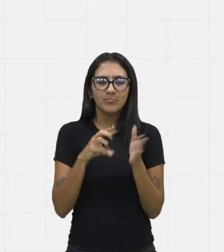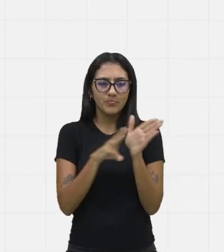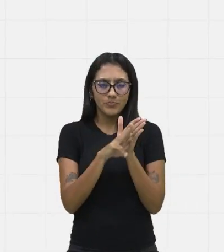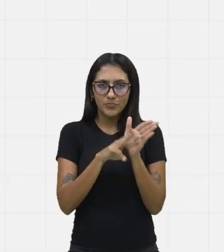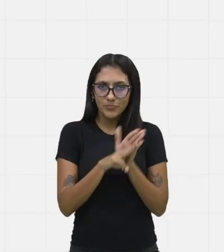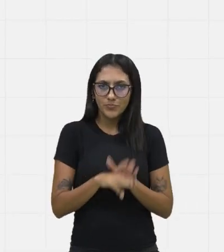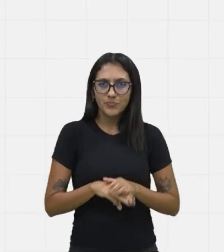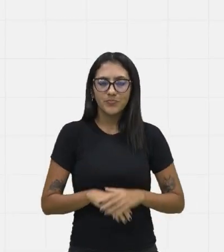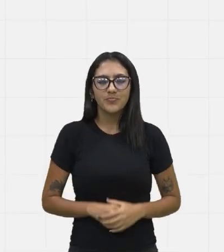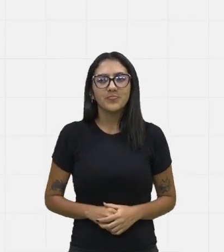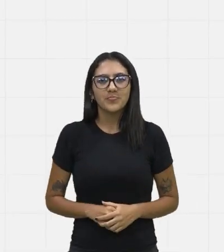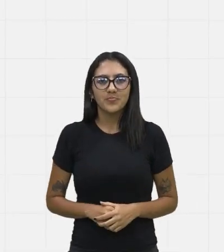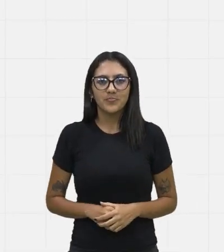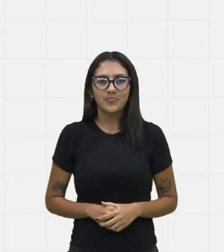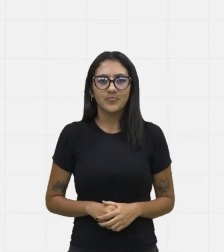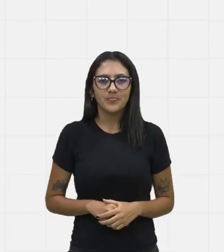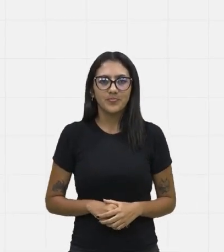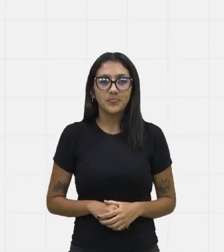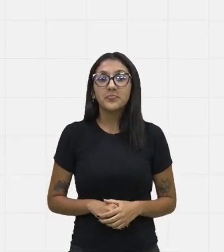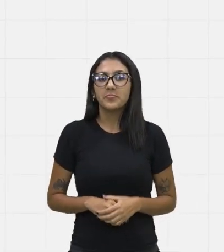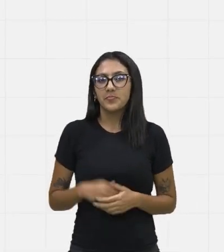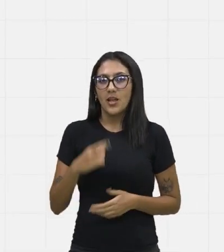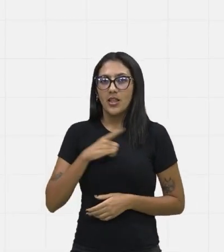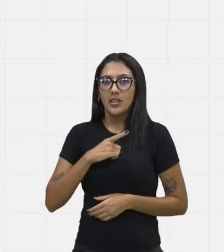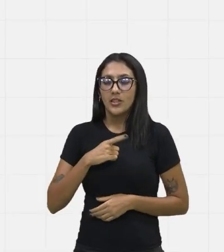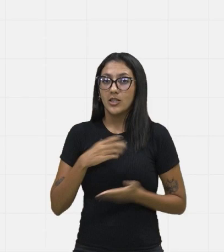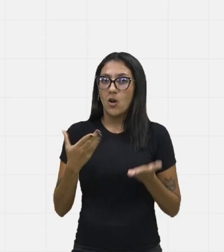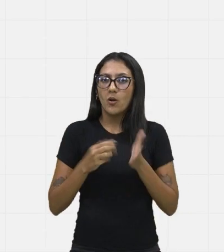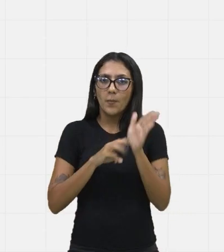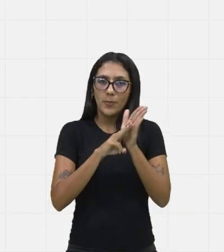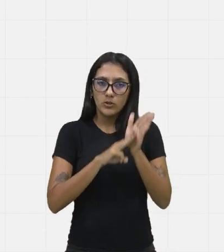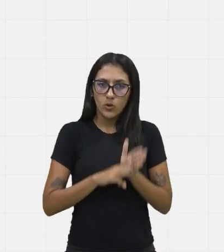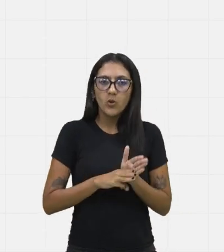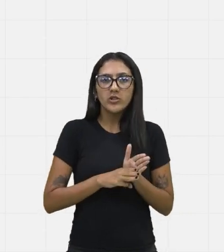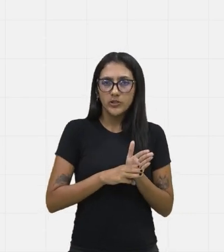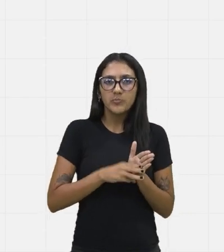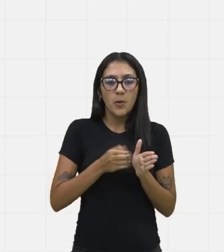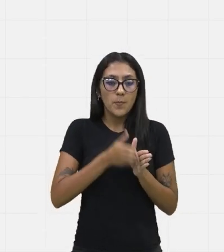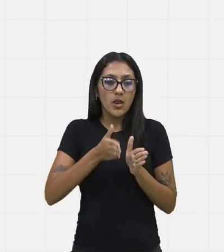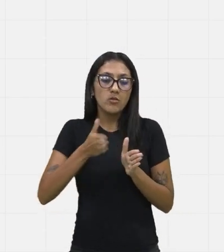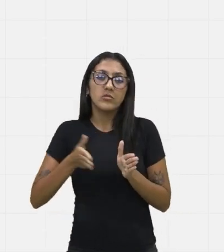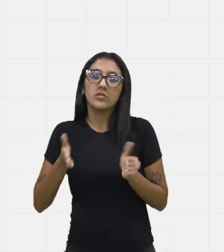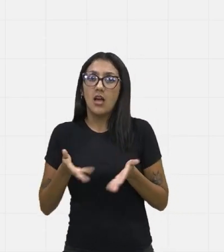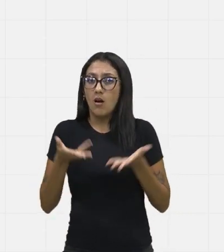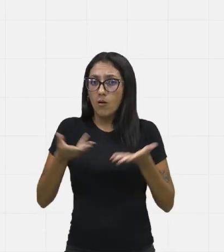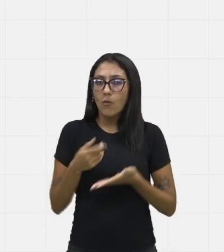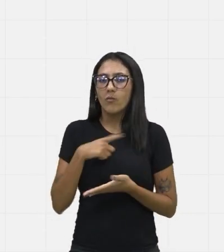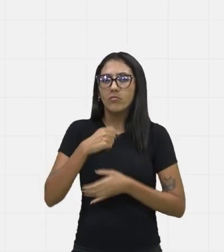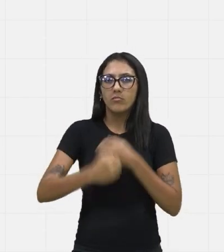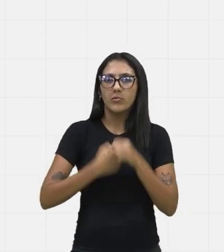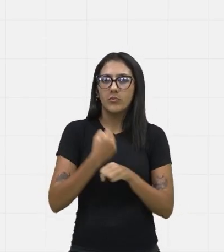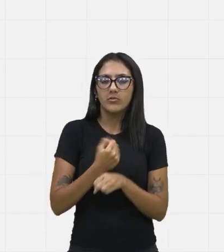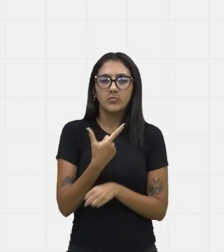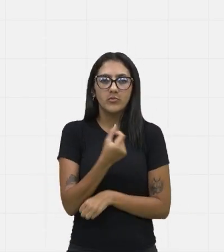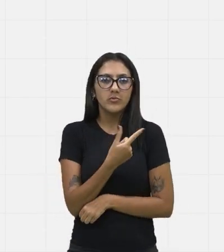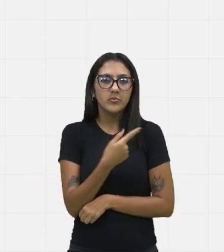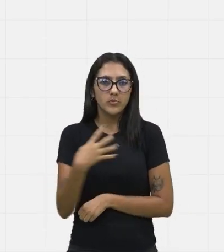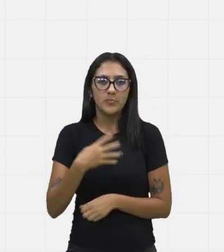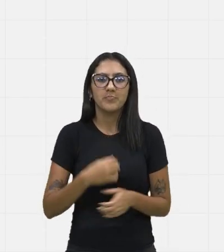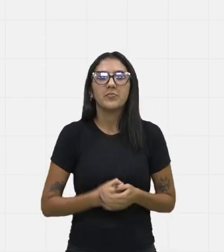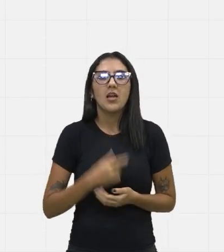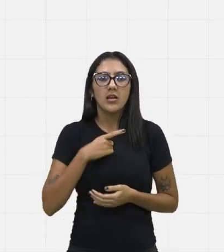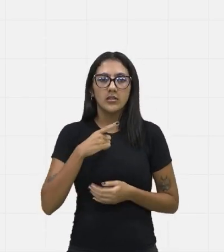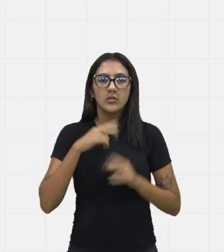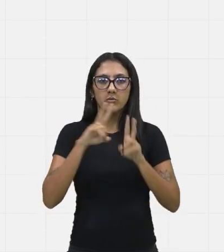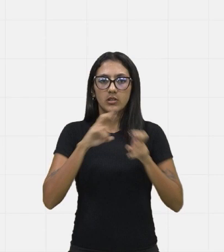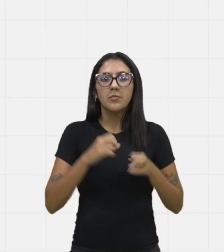e aí a gente traz, né, o que a gente vai ter de sequência didática em 2024. Iniciamos a aula com atividade